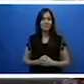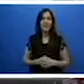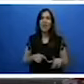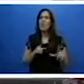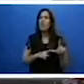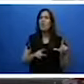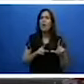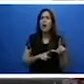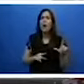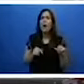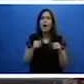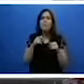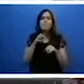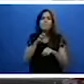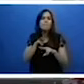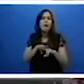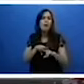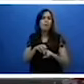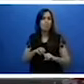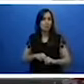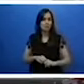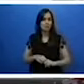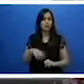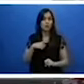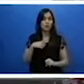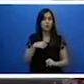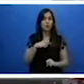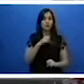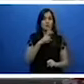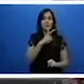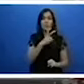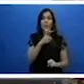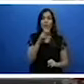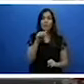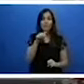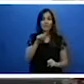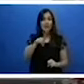Em linguagem matemática, nós temos